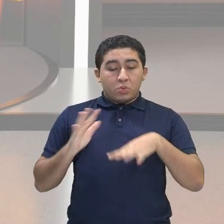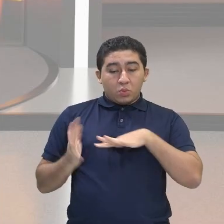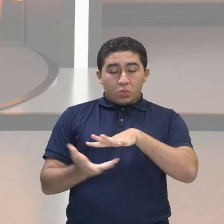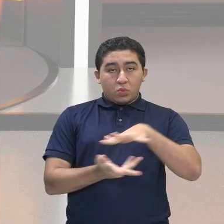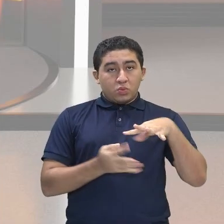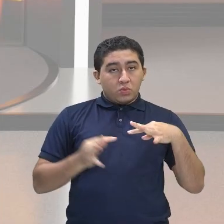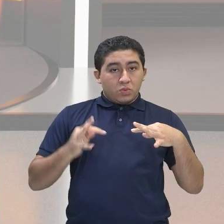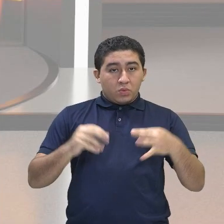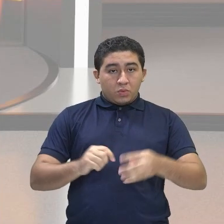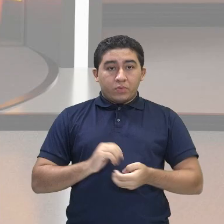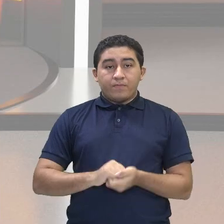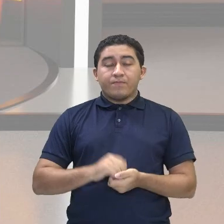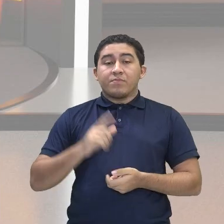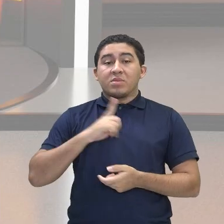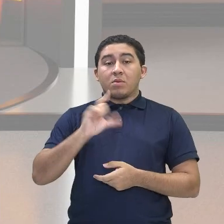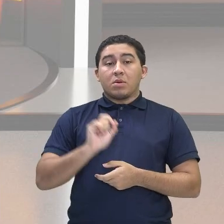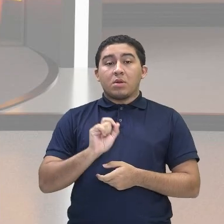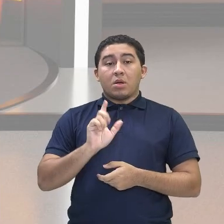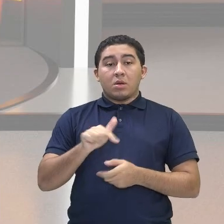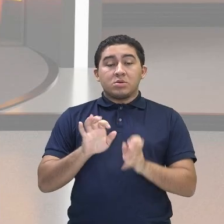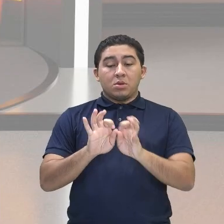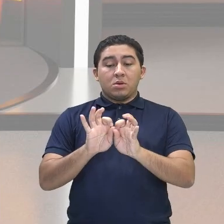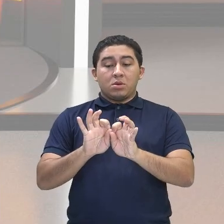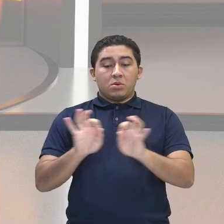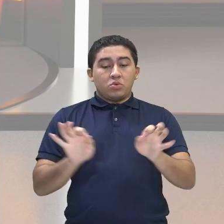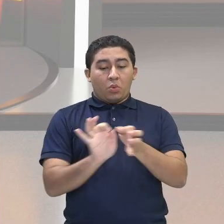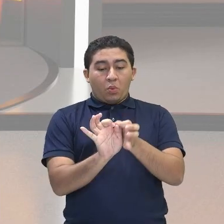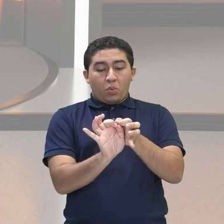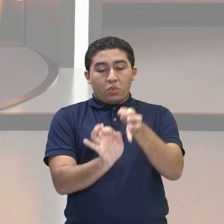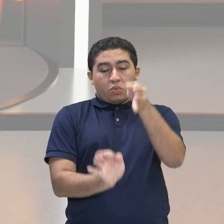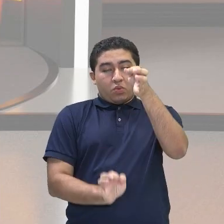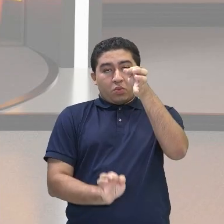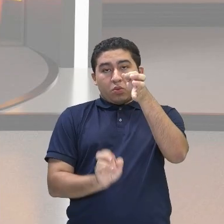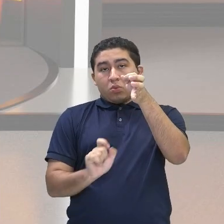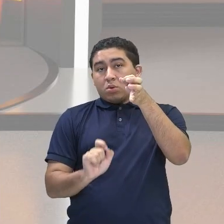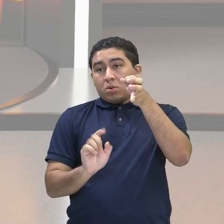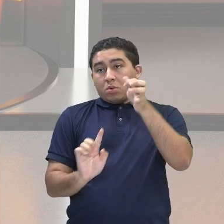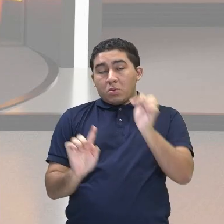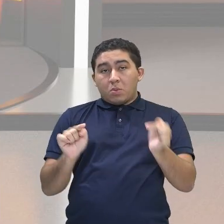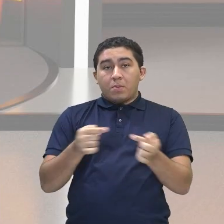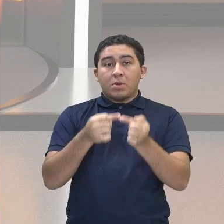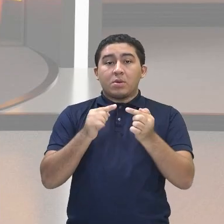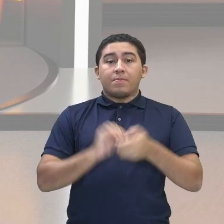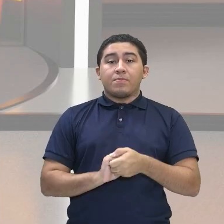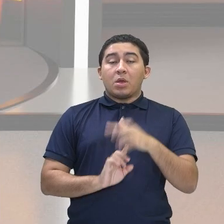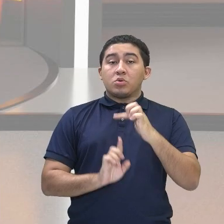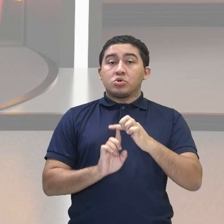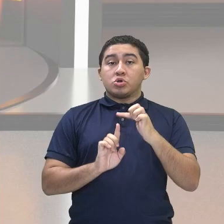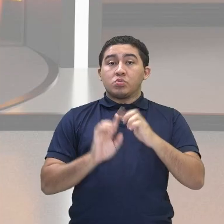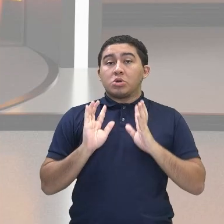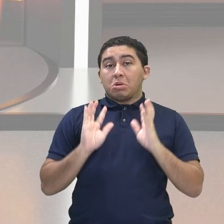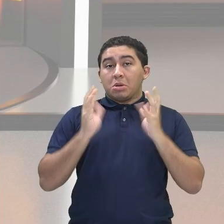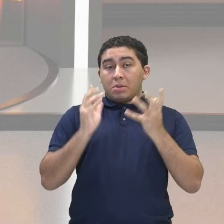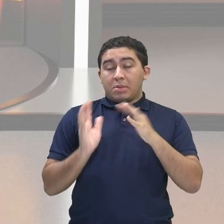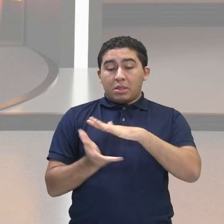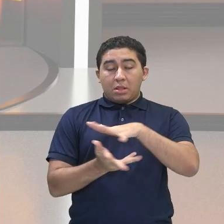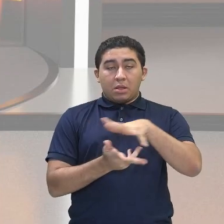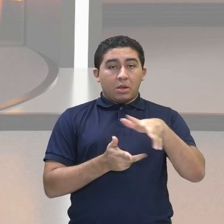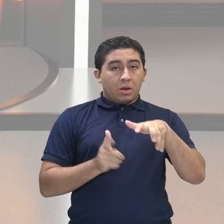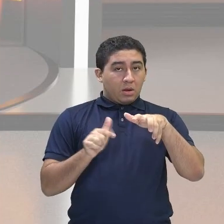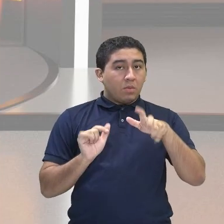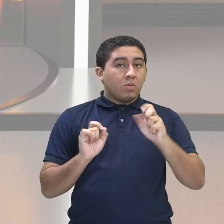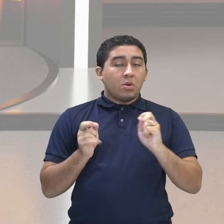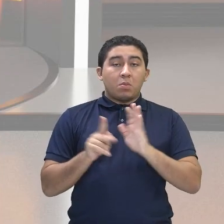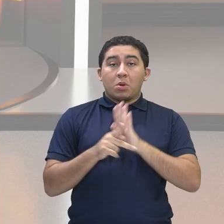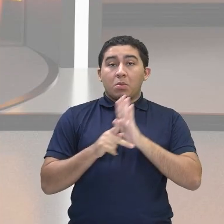E aí nós temos essas latitudes, elas determinam o quê? Os tipos de clima da Terra, que são as zonas climáticas da Terra,